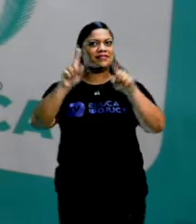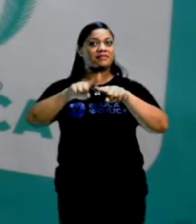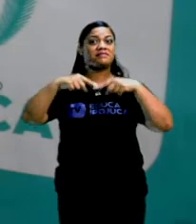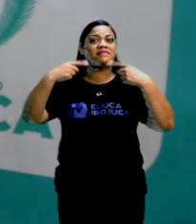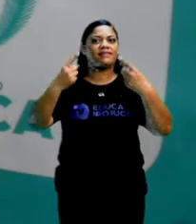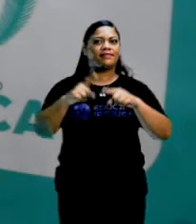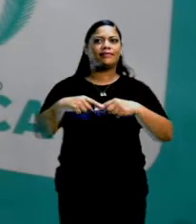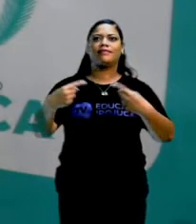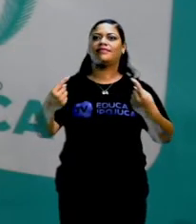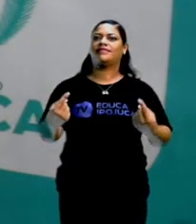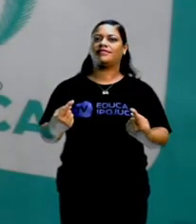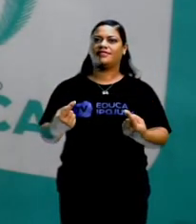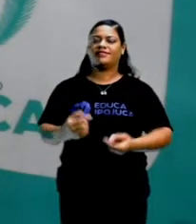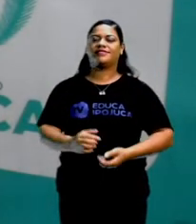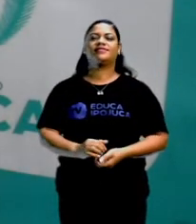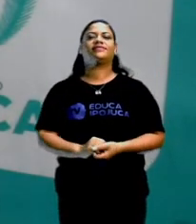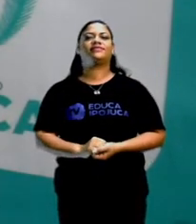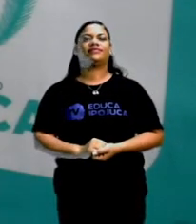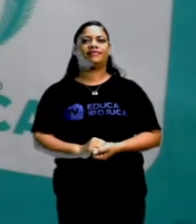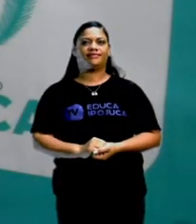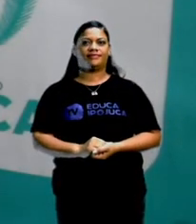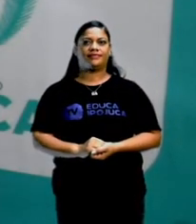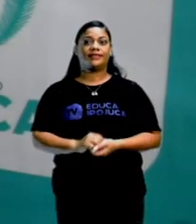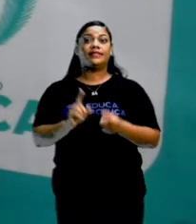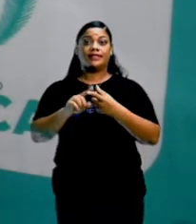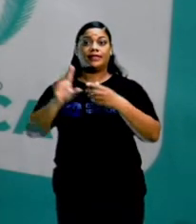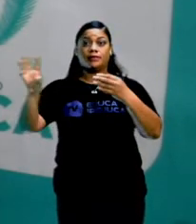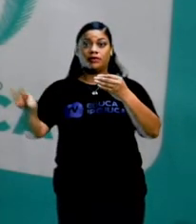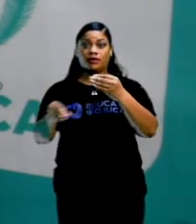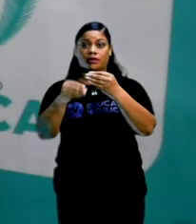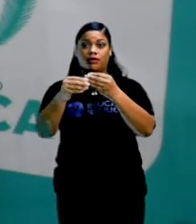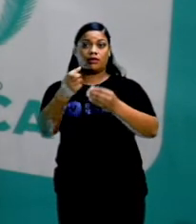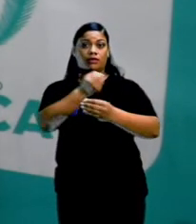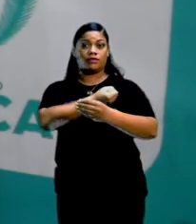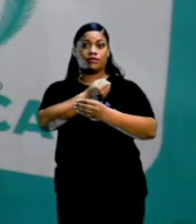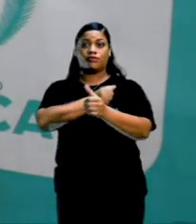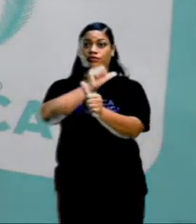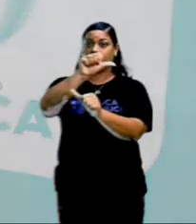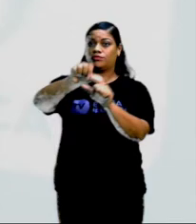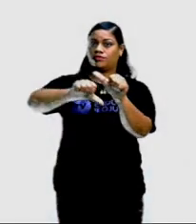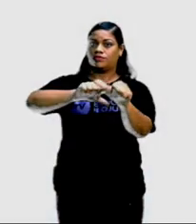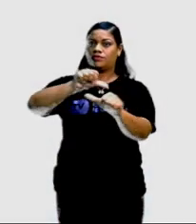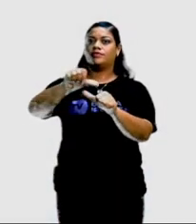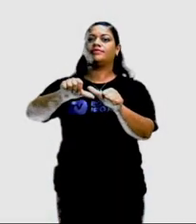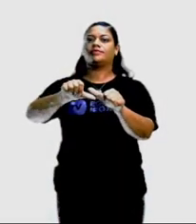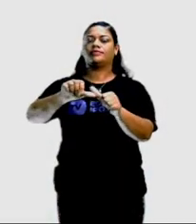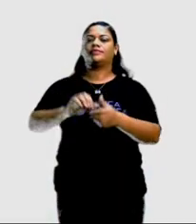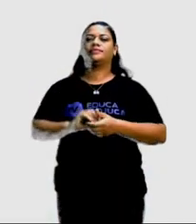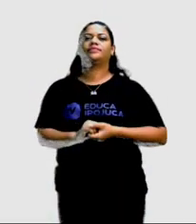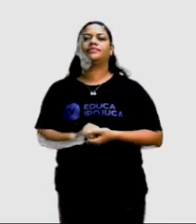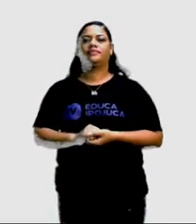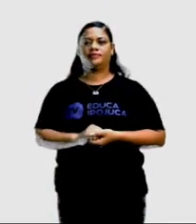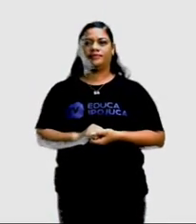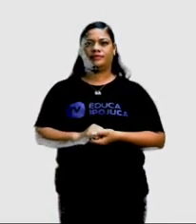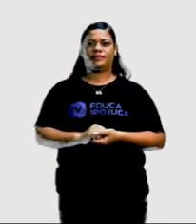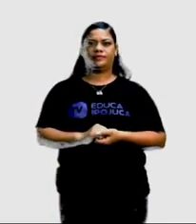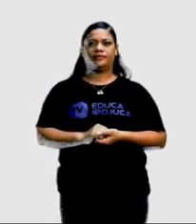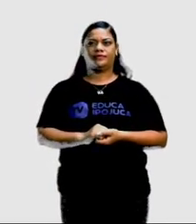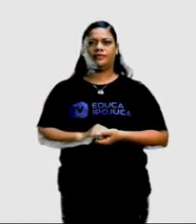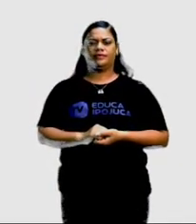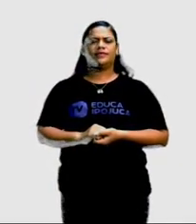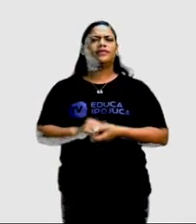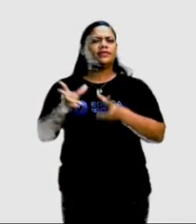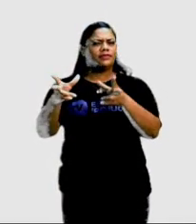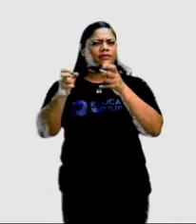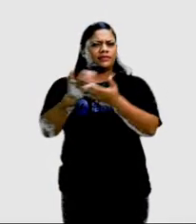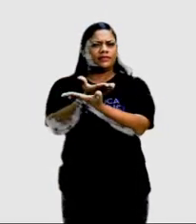mais. Outra forma de composição de números com transformação de valores. Esse eu preciso um pouquinho mais da